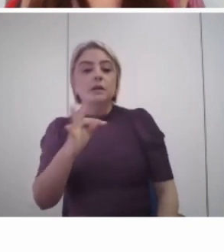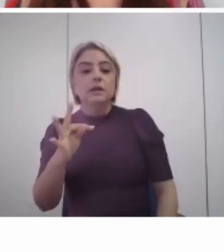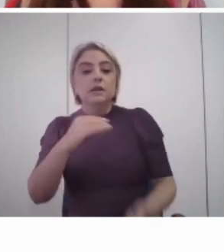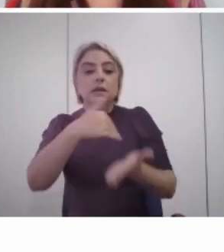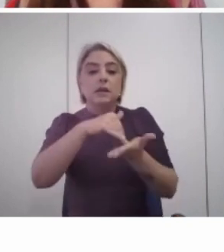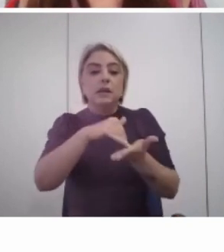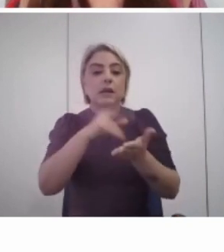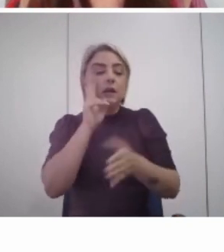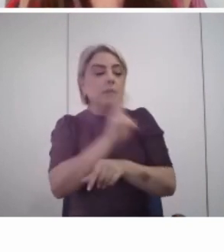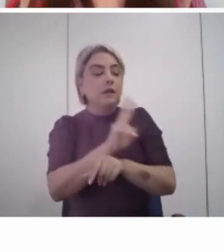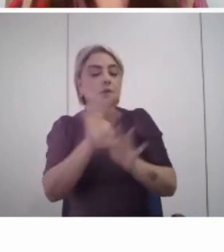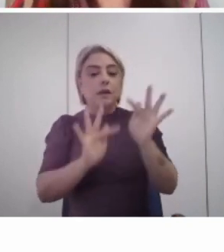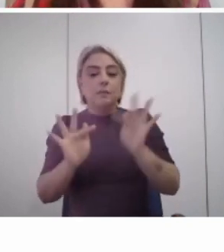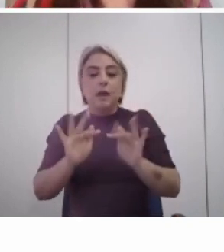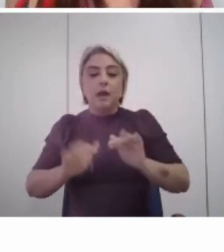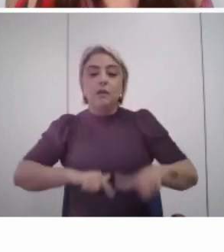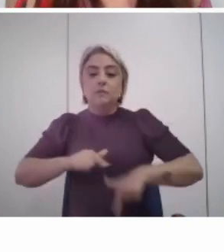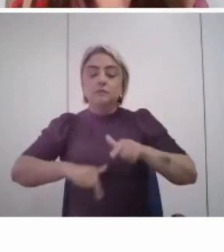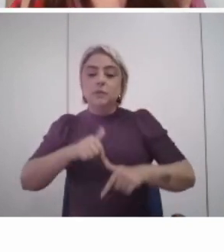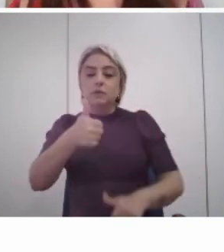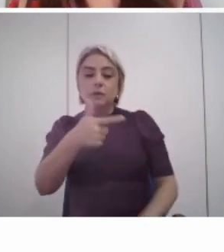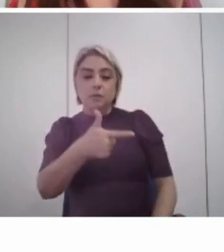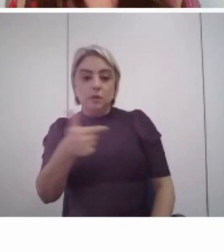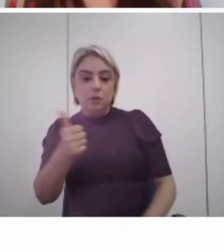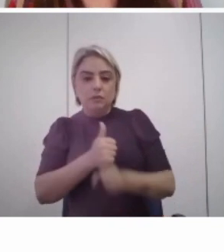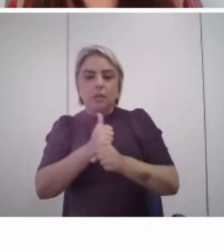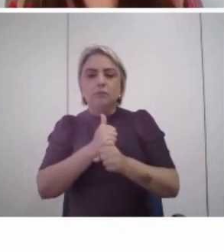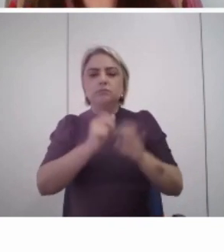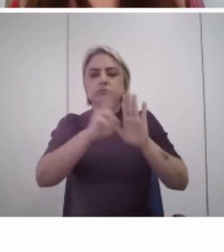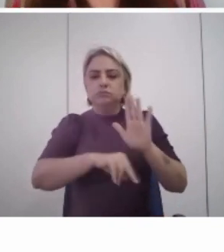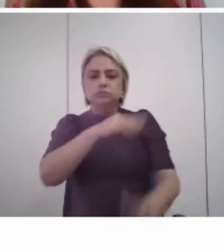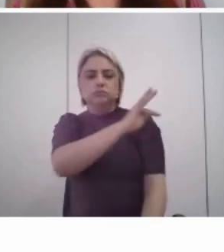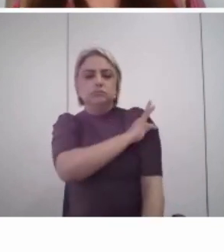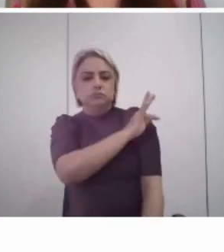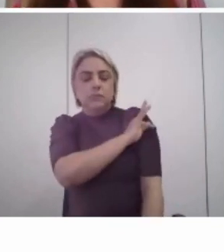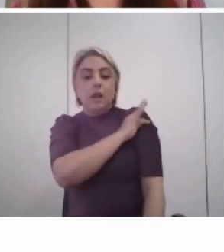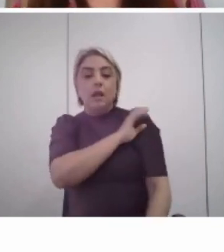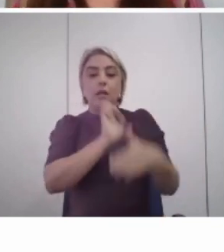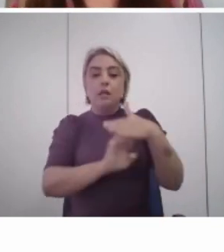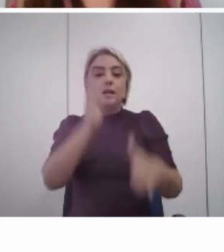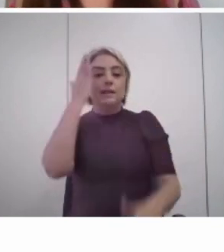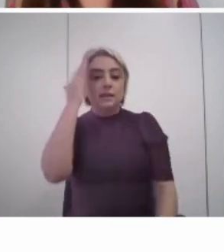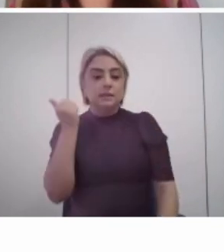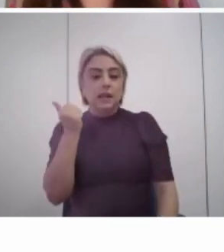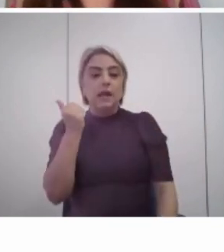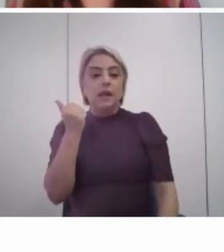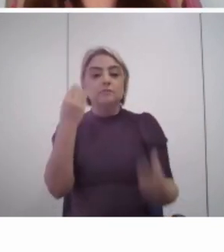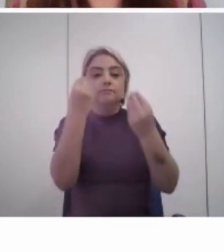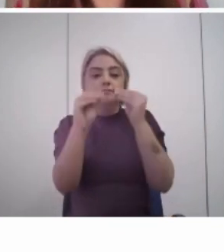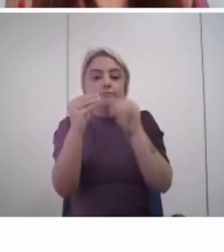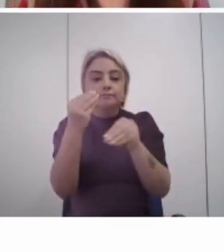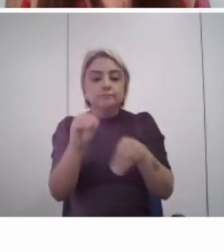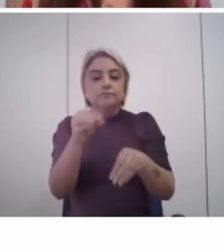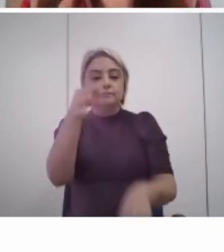emitida em 2012. Também existem publicações técnicas fazendo as referências para que as empresas saibam fazer esse enquadramento adequadamente,